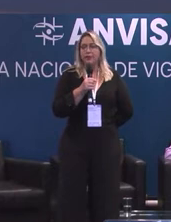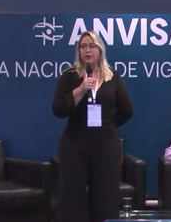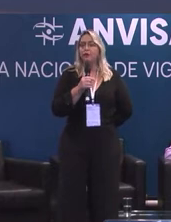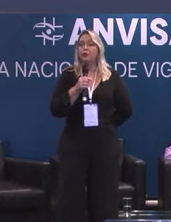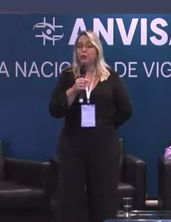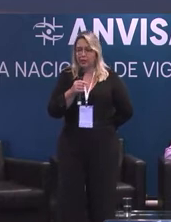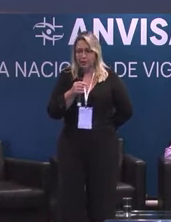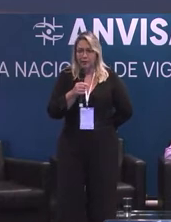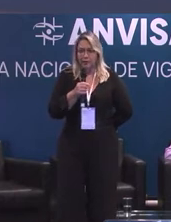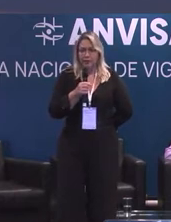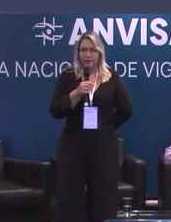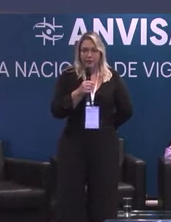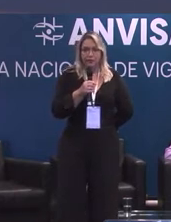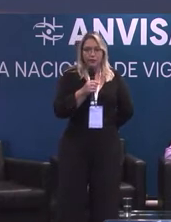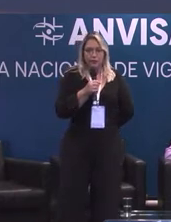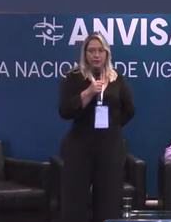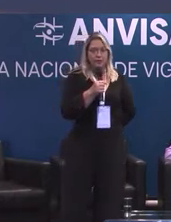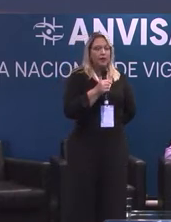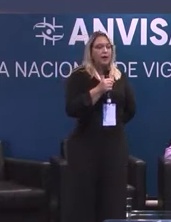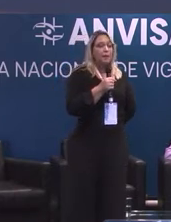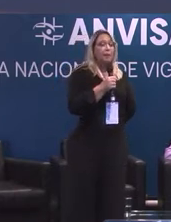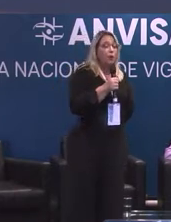foi unânime entre vocês.